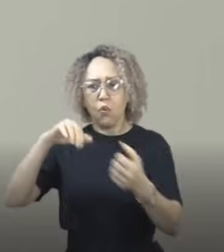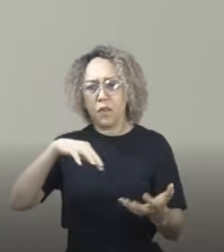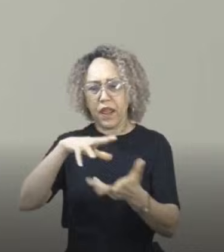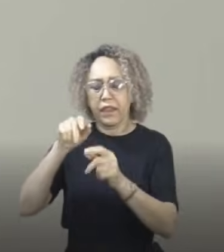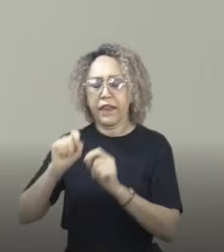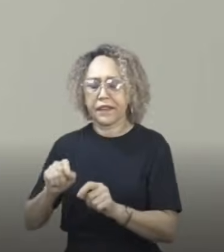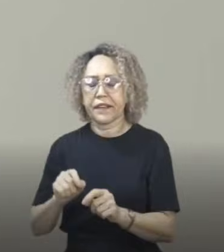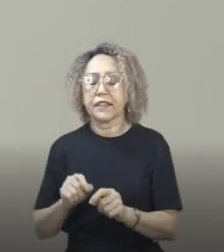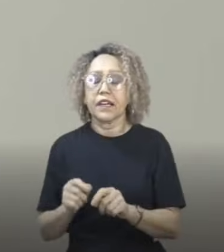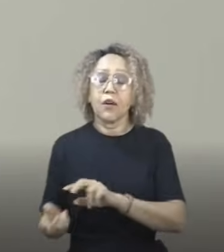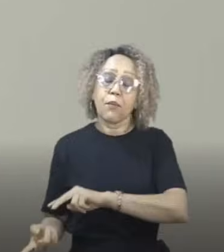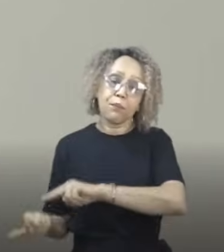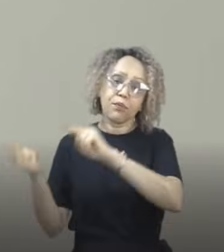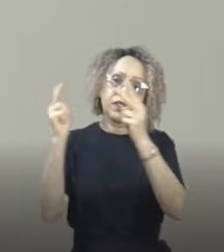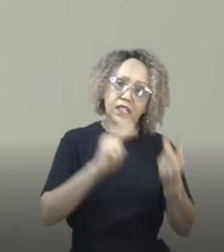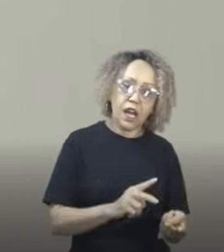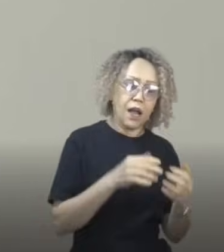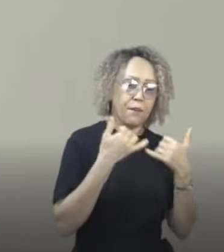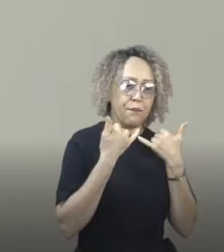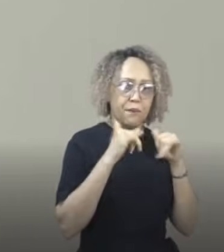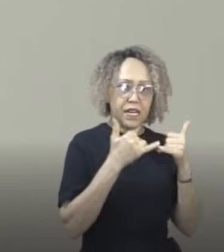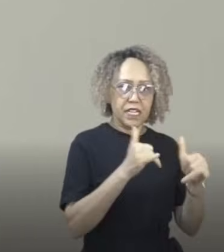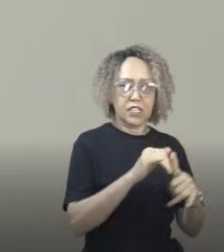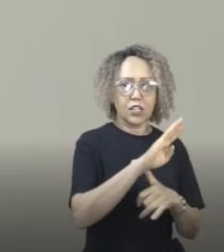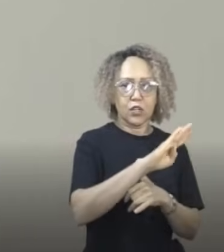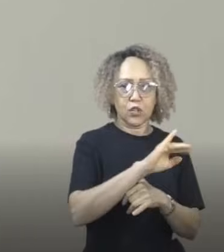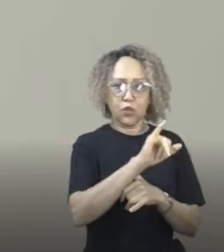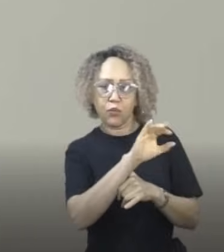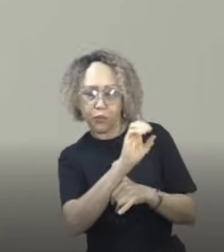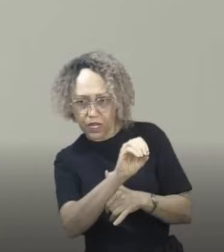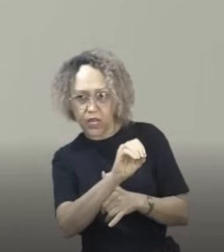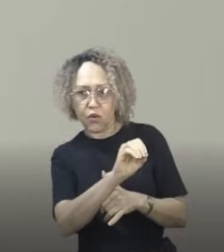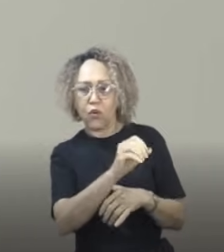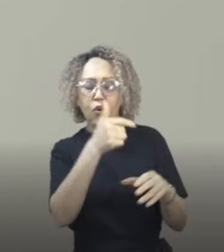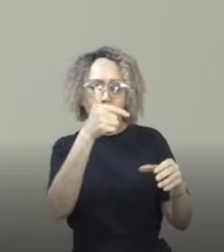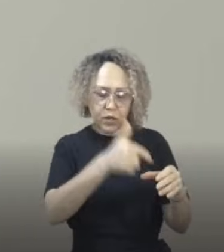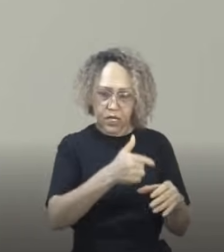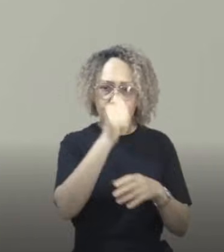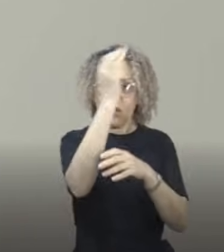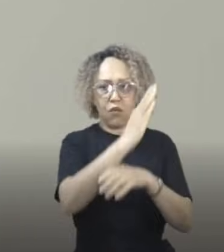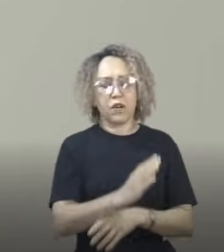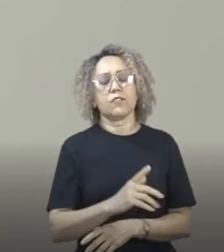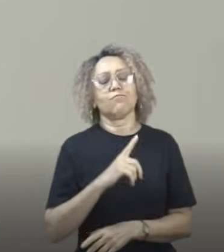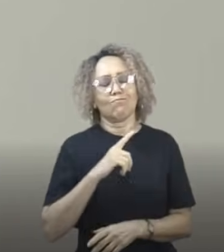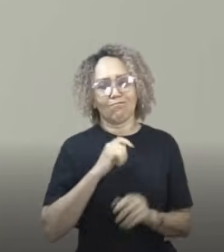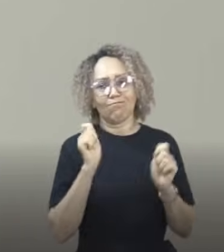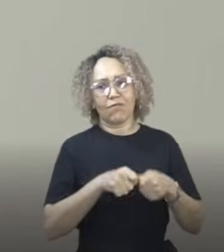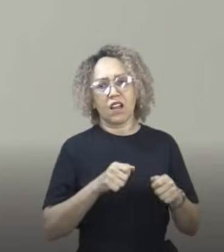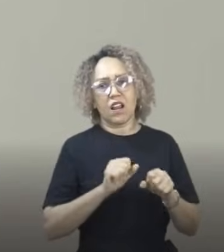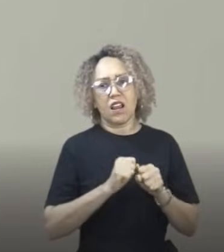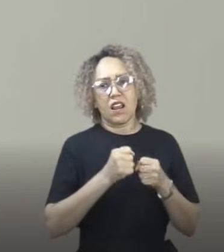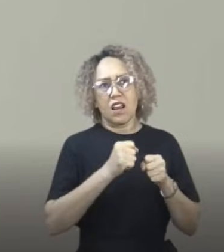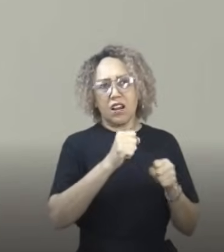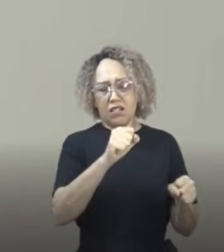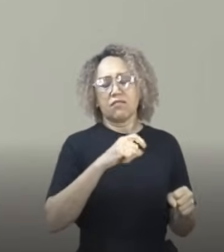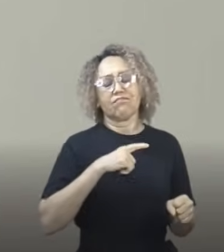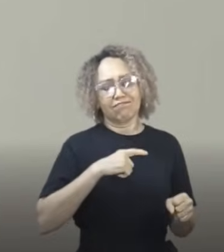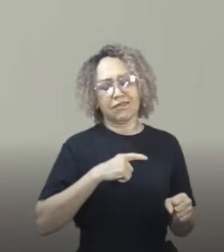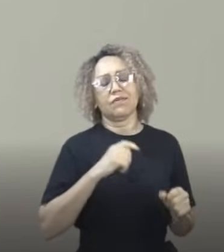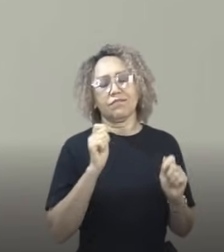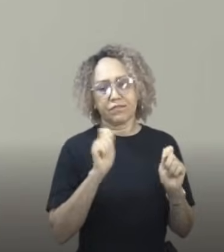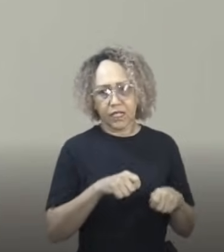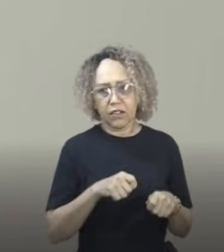energia do biocombustível. O Brasil tem esse potencial muito grande pela sua extensão territorial,